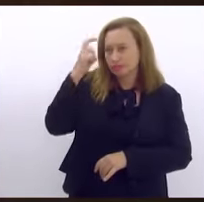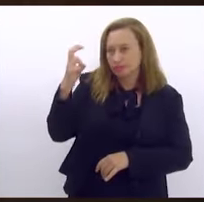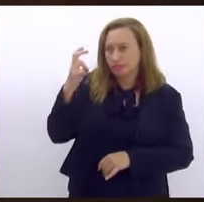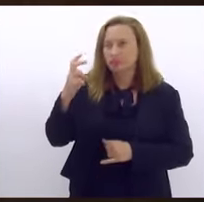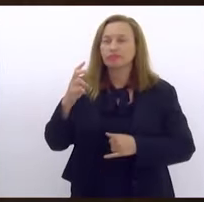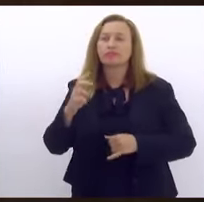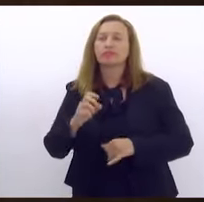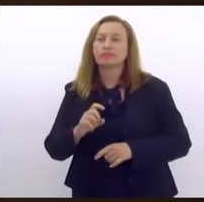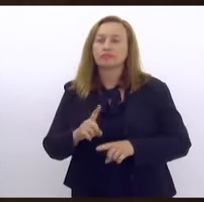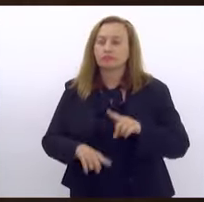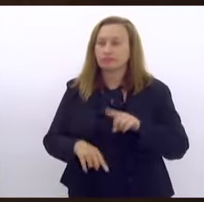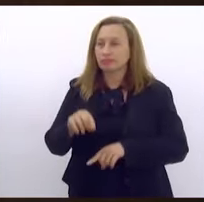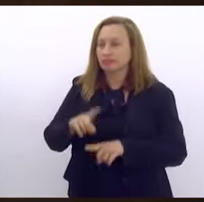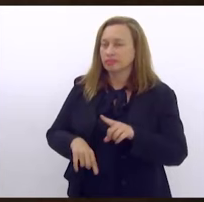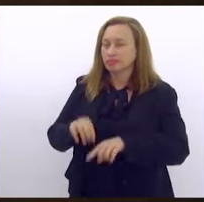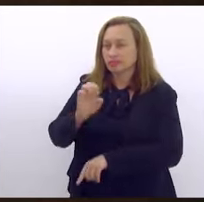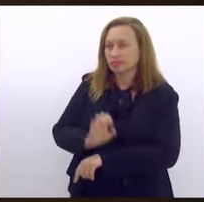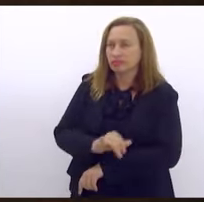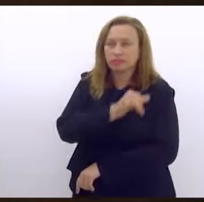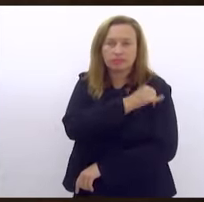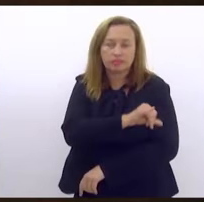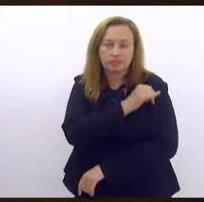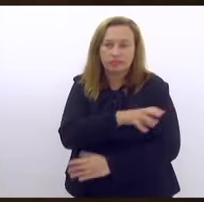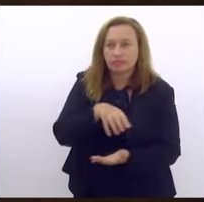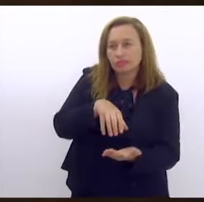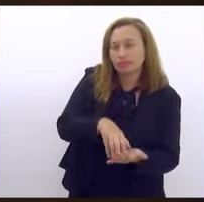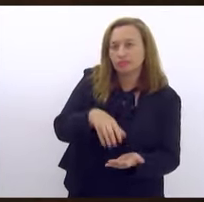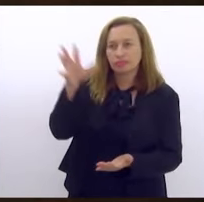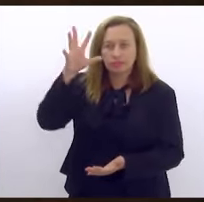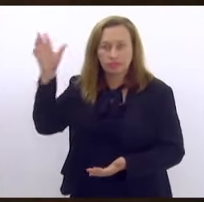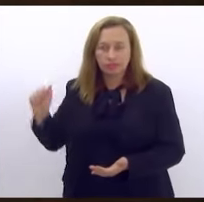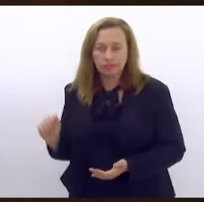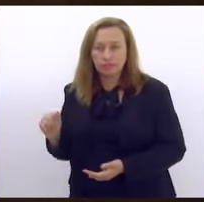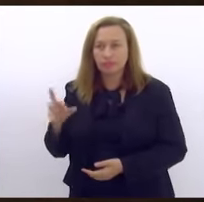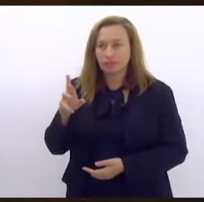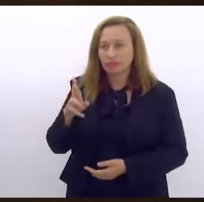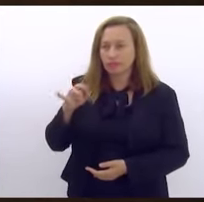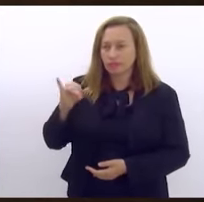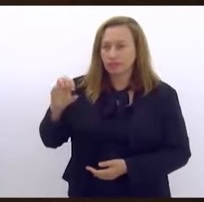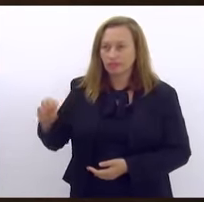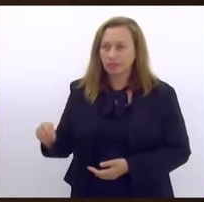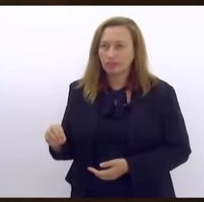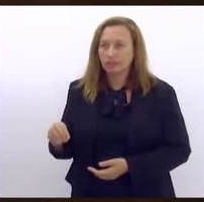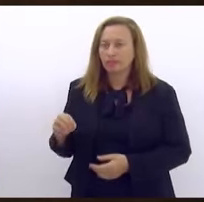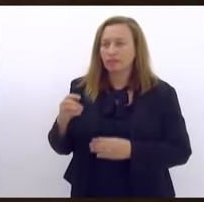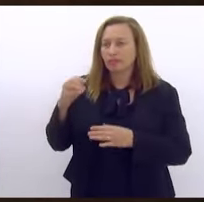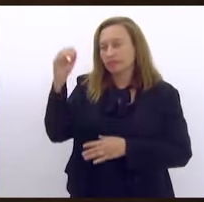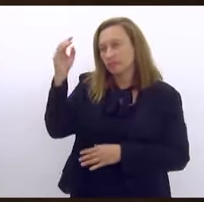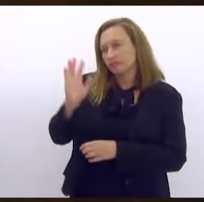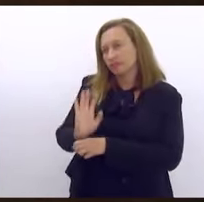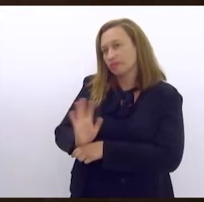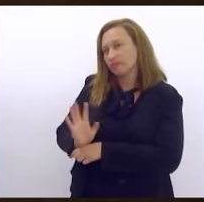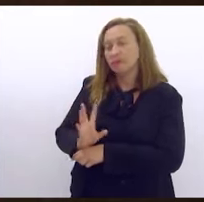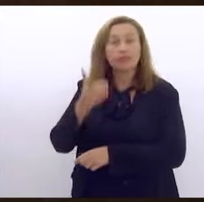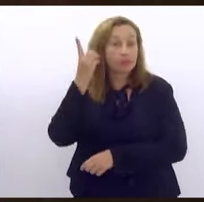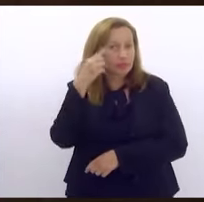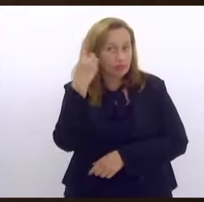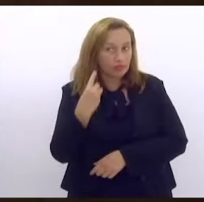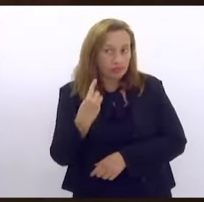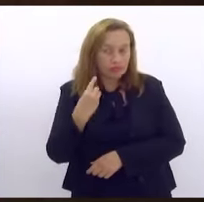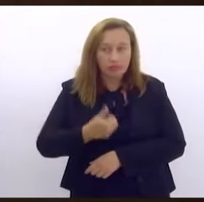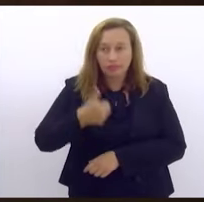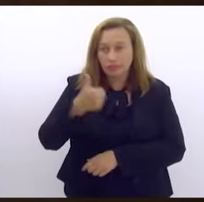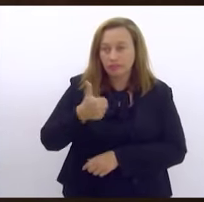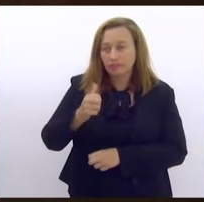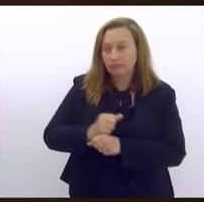Rio de Janeiro, o Centro Afro-Carioca de Cinema. Para você ter uma ideia, deputada Dani, no primeiro ano em que